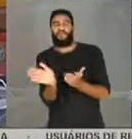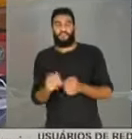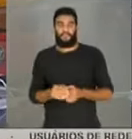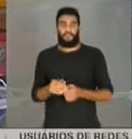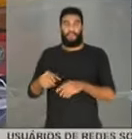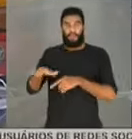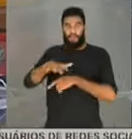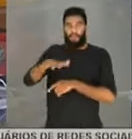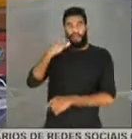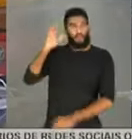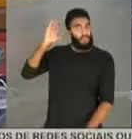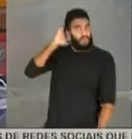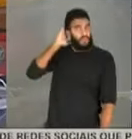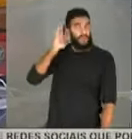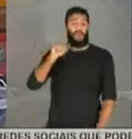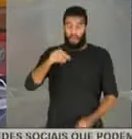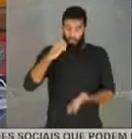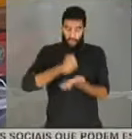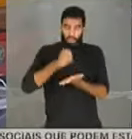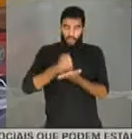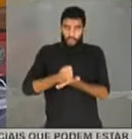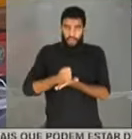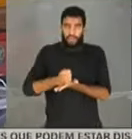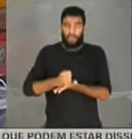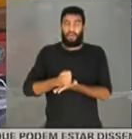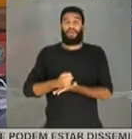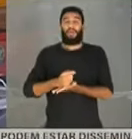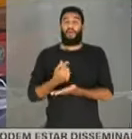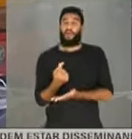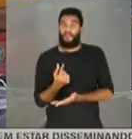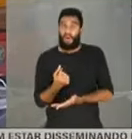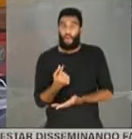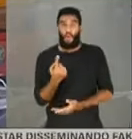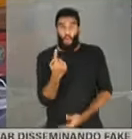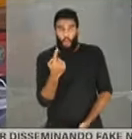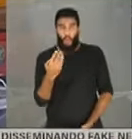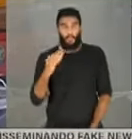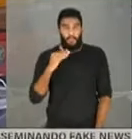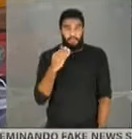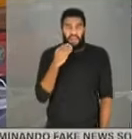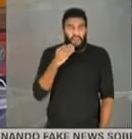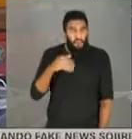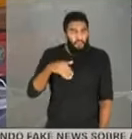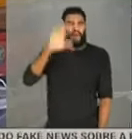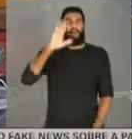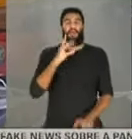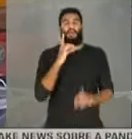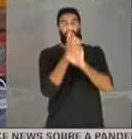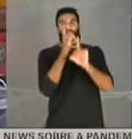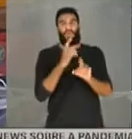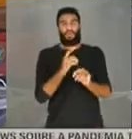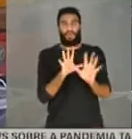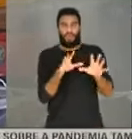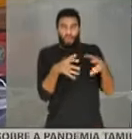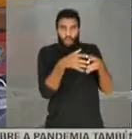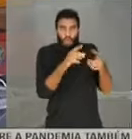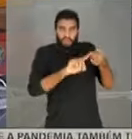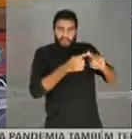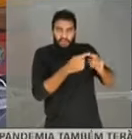Aqui, nesses contratos, mais de R$1 bilhão suspeito de corrupção em contratos de organizações